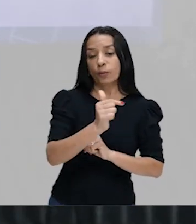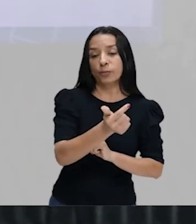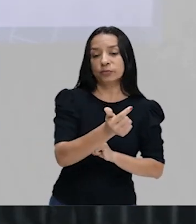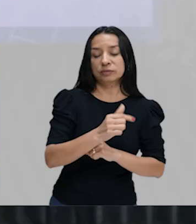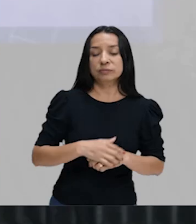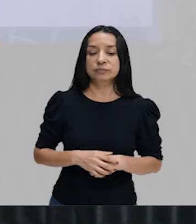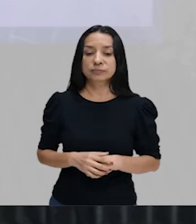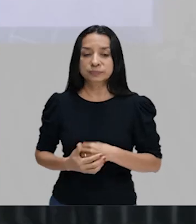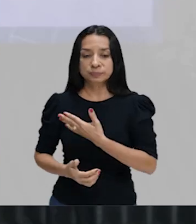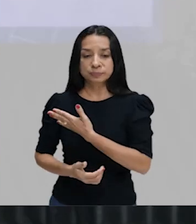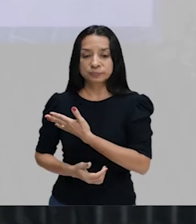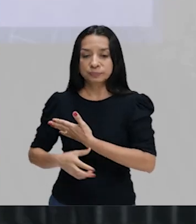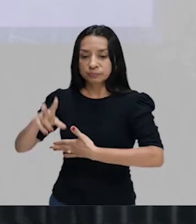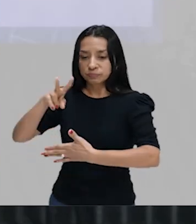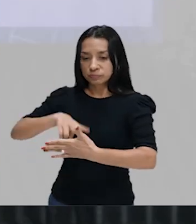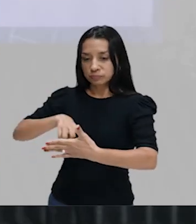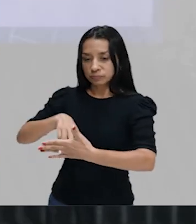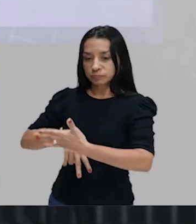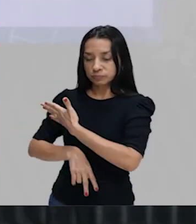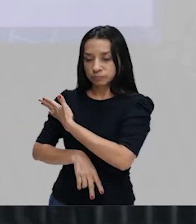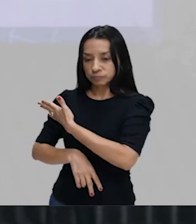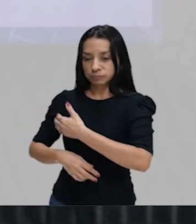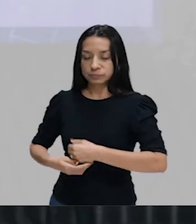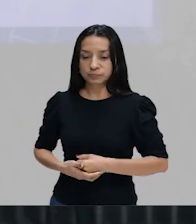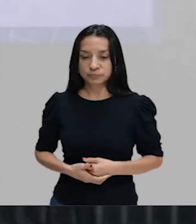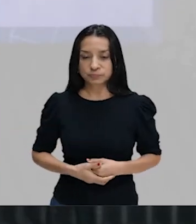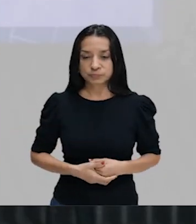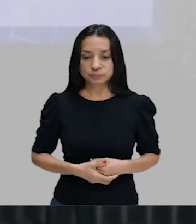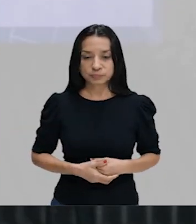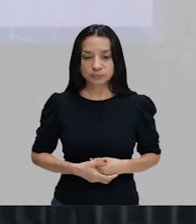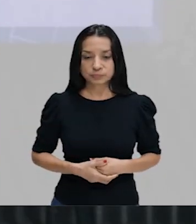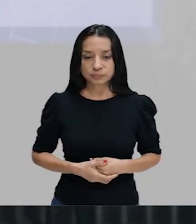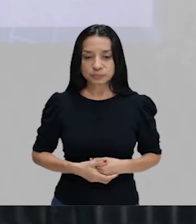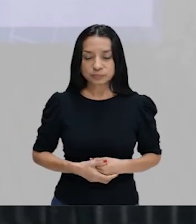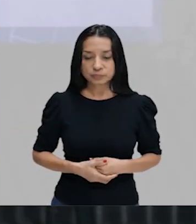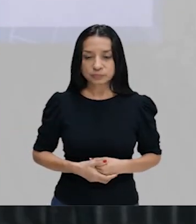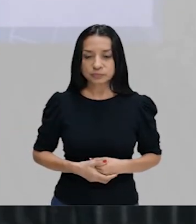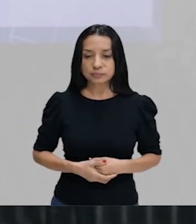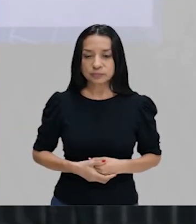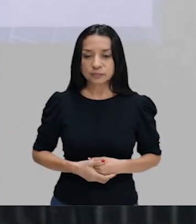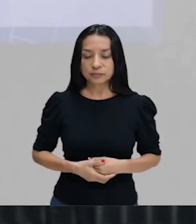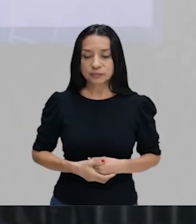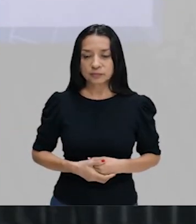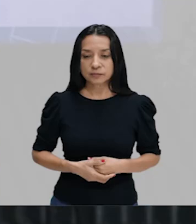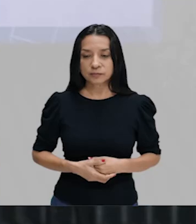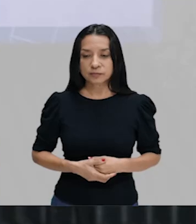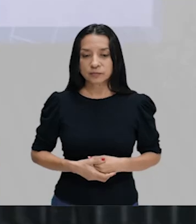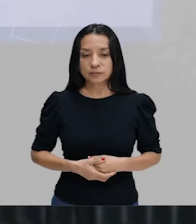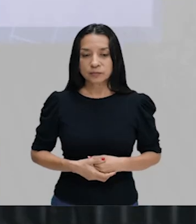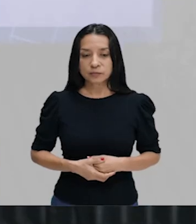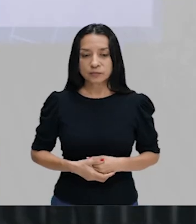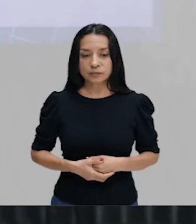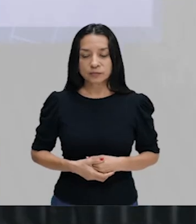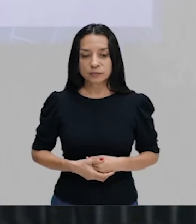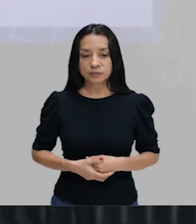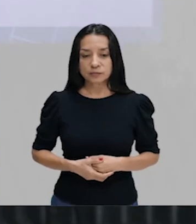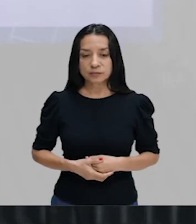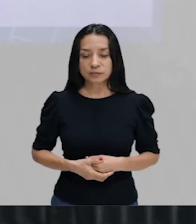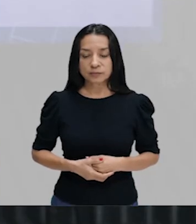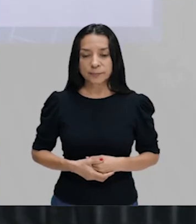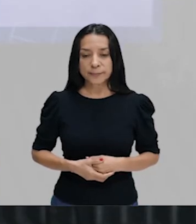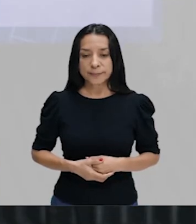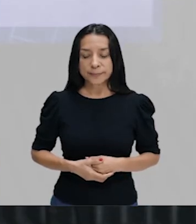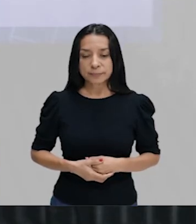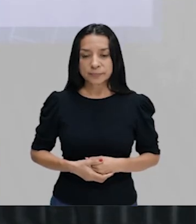lançado da Terra ao espaço com velocidade suficiente para escapar da órbita do nosso planeta, se não se chocar com outro corpo ou